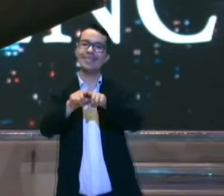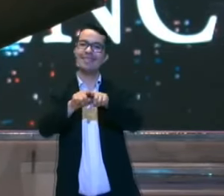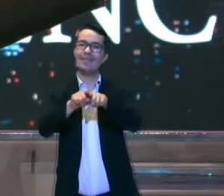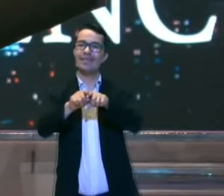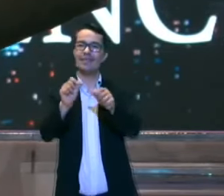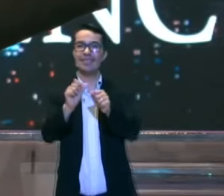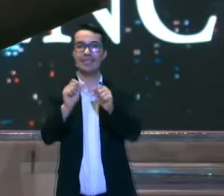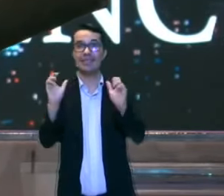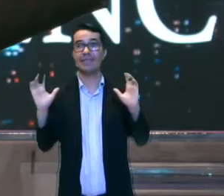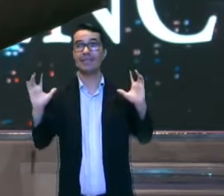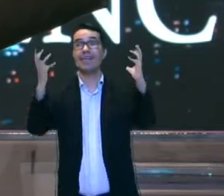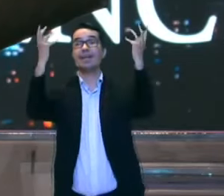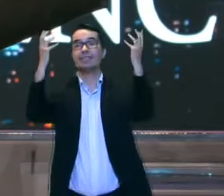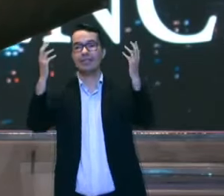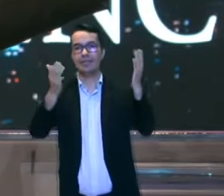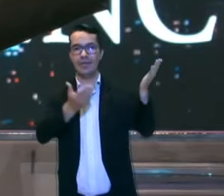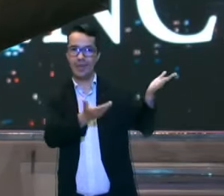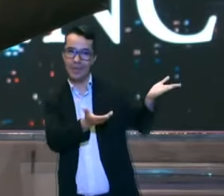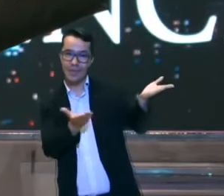mãe.